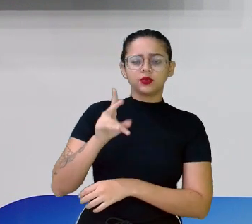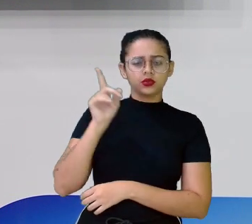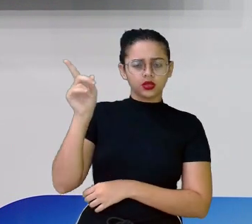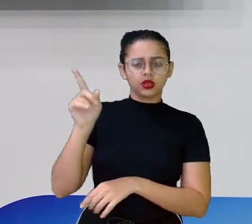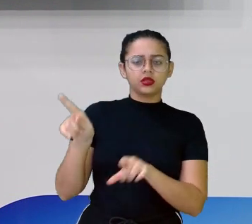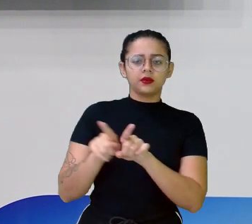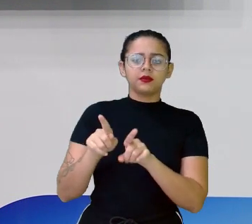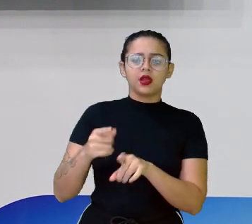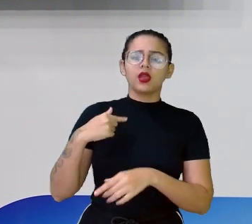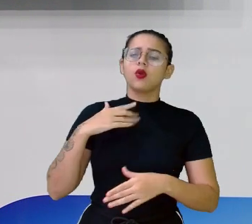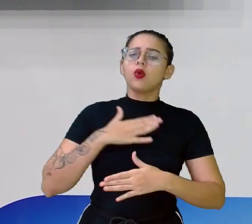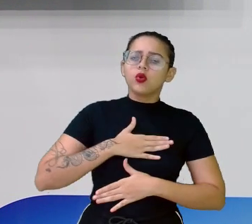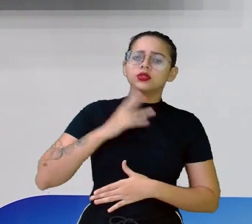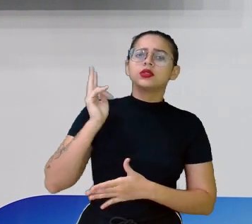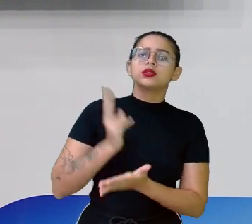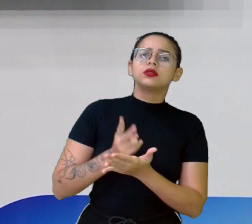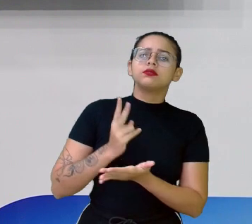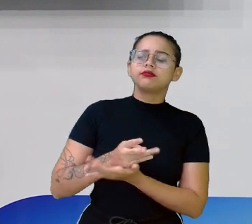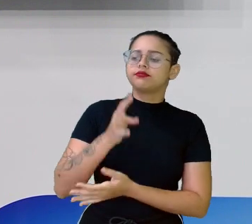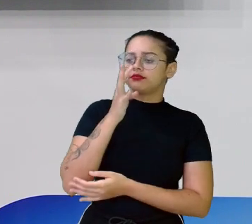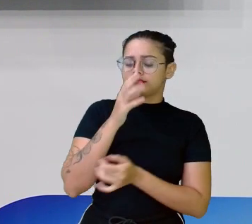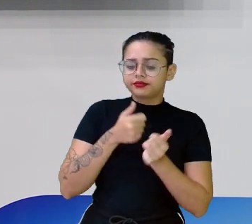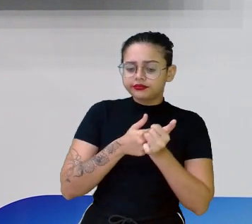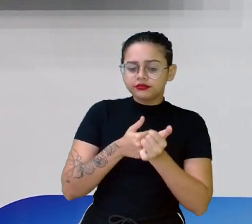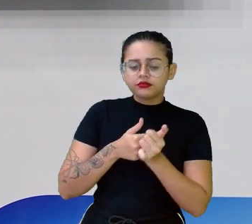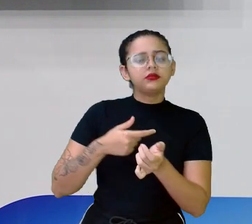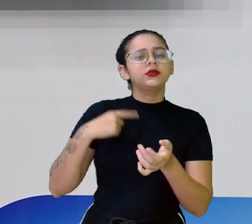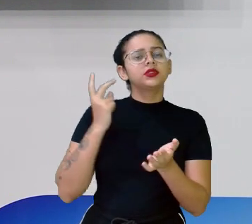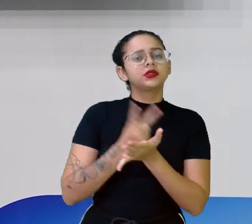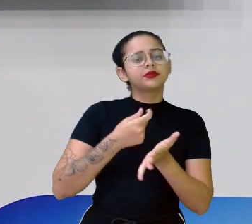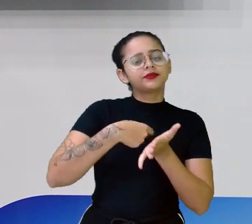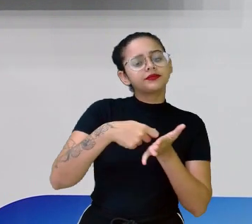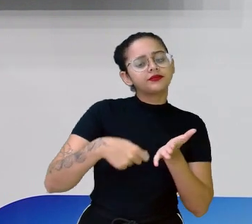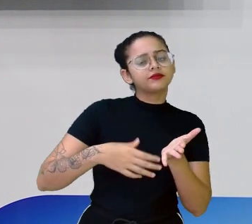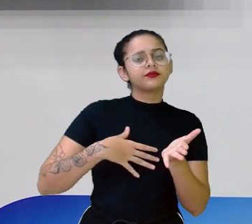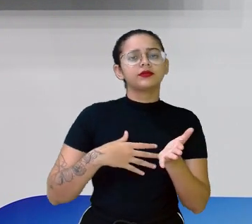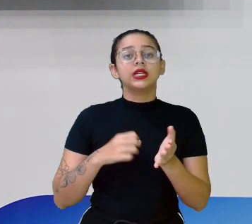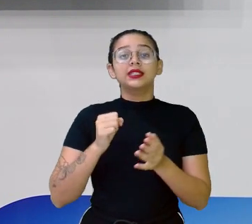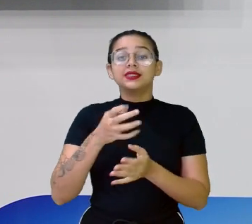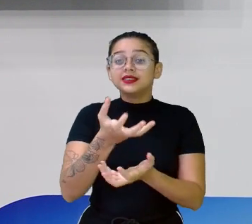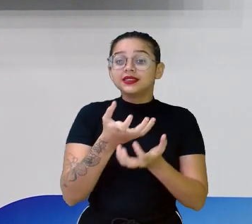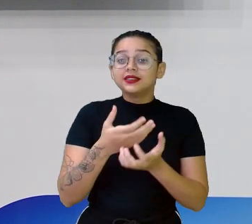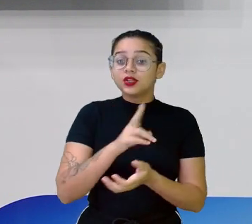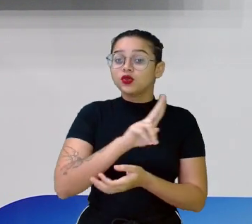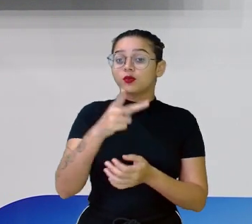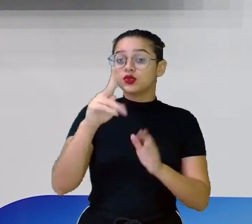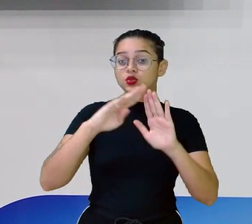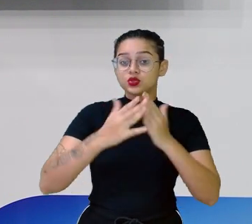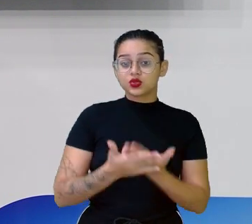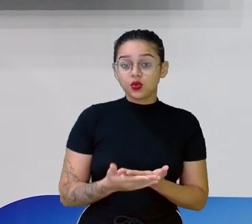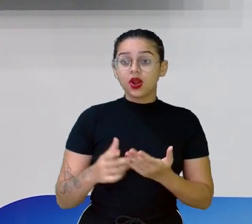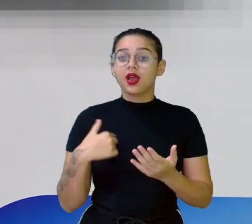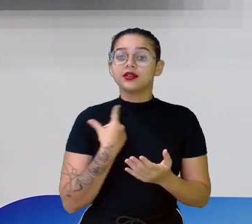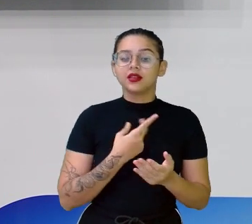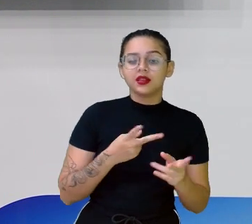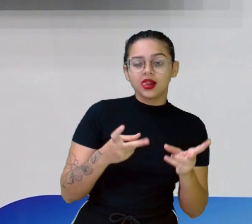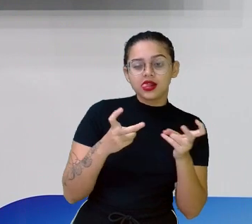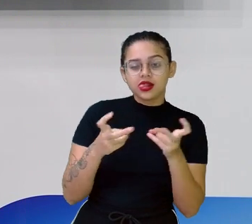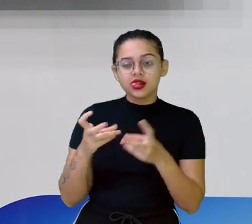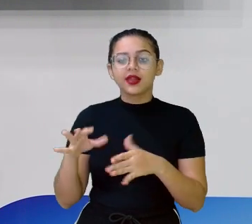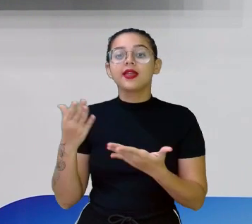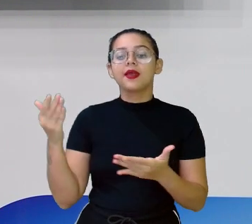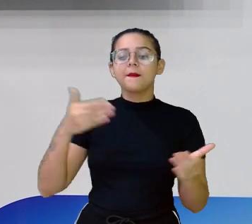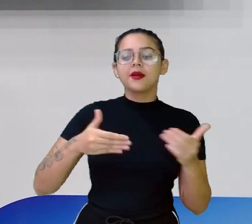de observar quem está participando, anoto lá no meu caderno. Se quiser colocar o nome da sua escola, você coloca, a gente aí vai mapeando quem é que